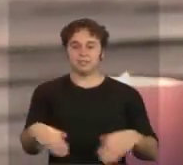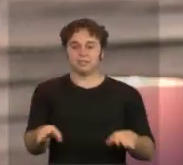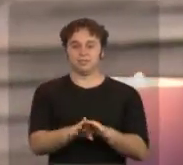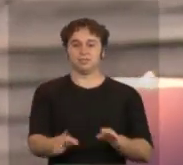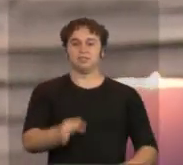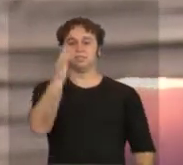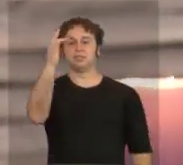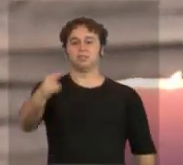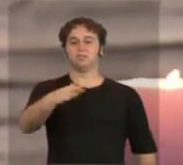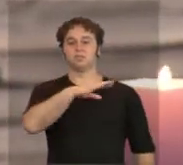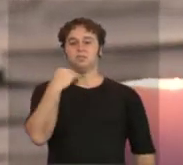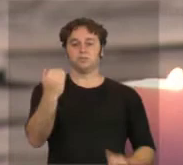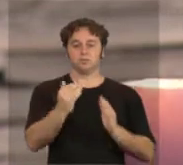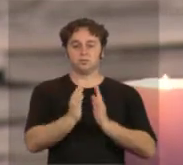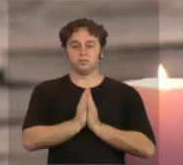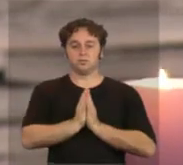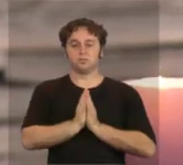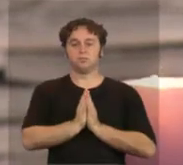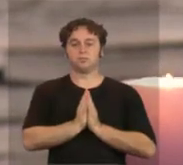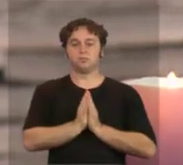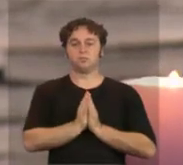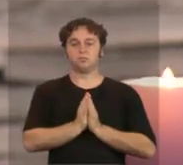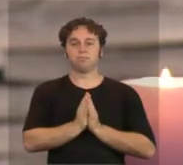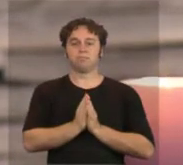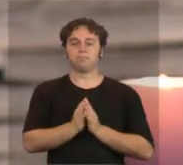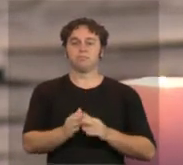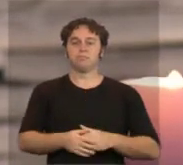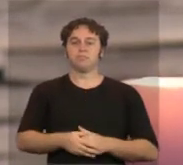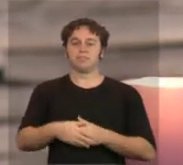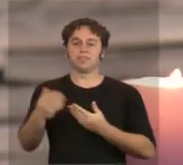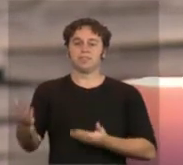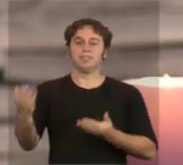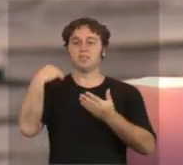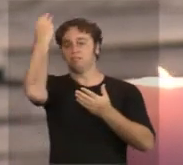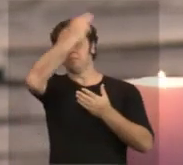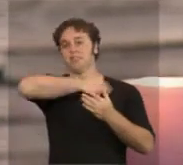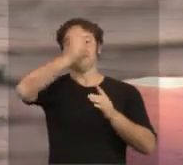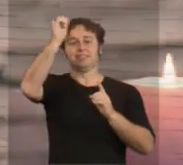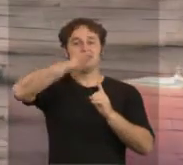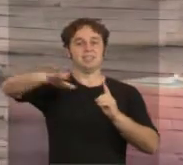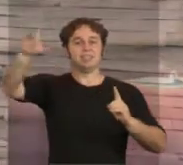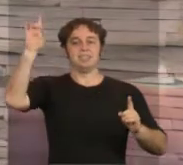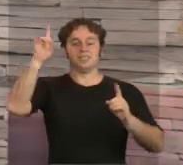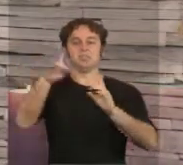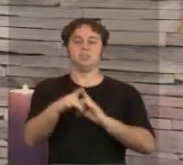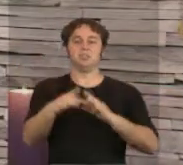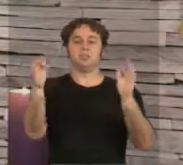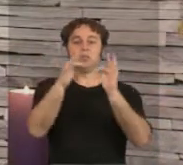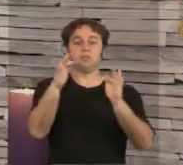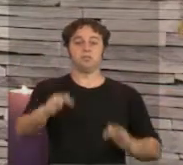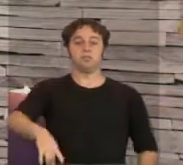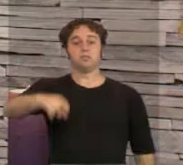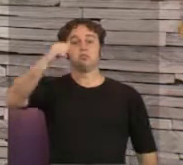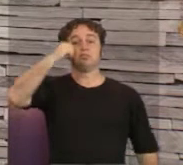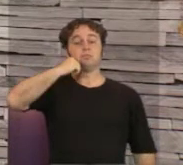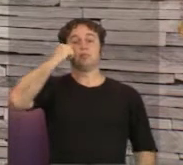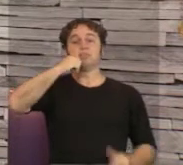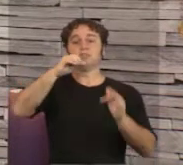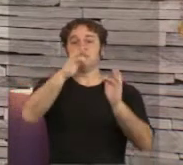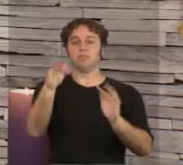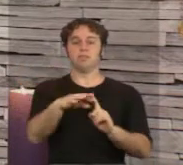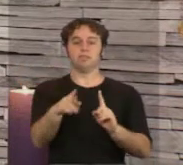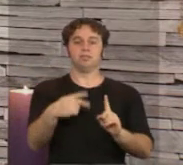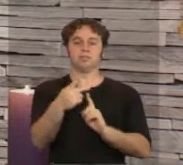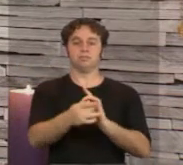nós, pecadores, agora na hora de nossa morte. Amém. Ave Maria, cheia de graça, o Senhor é convosco.